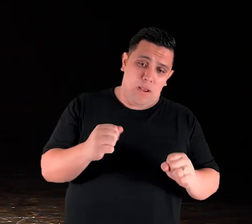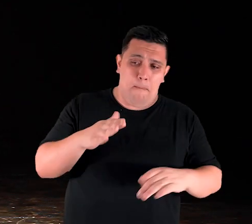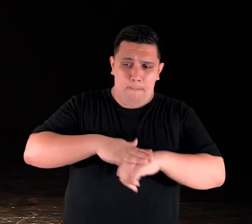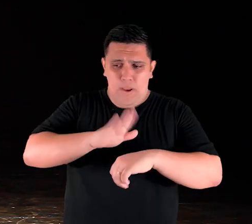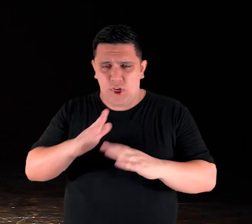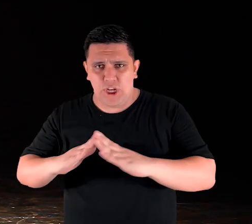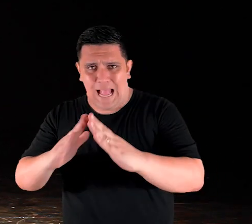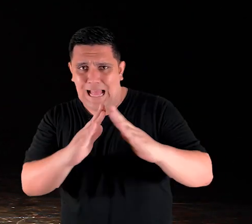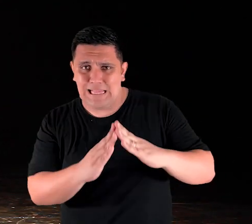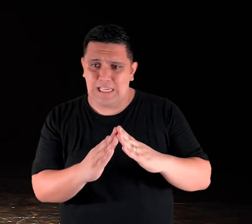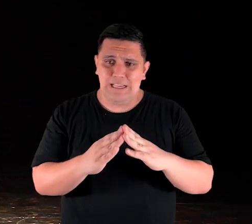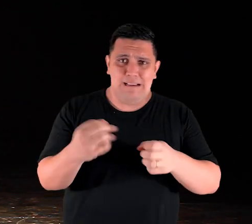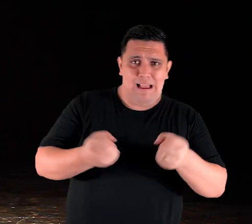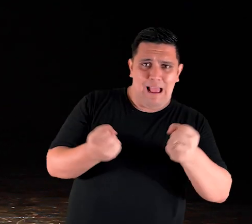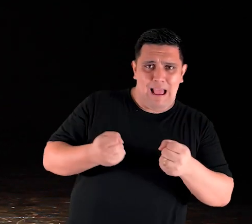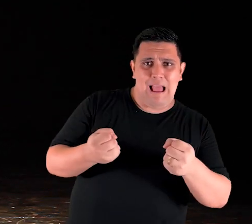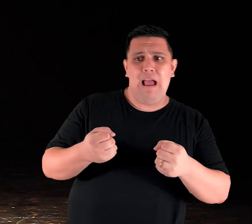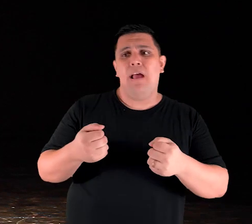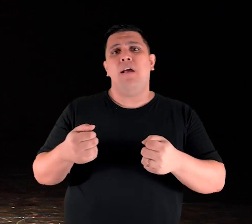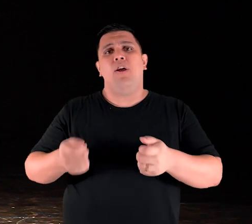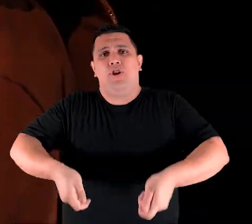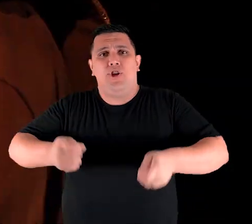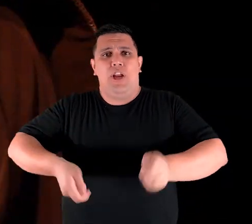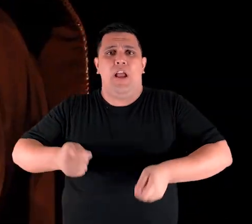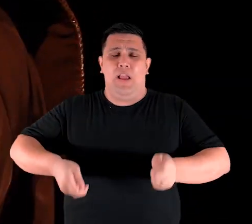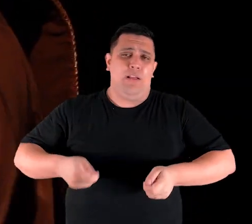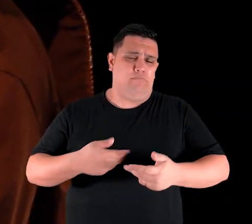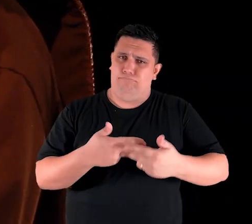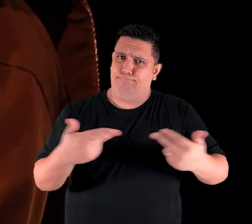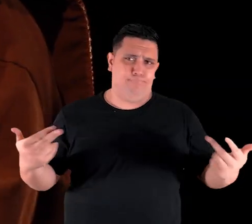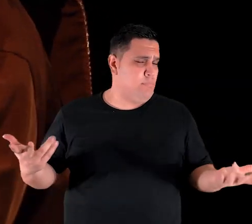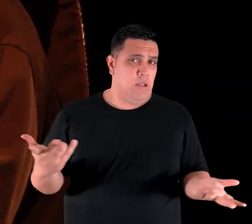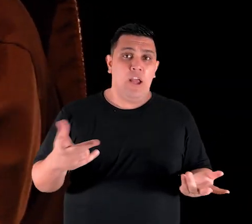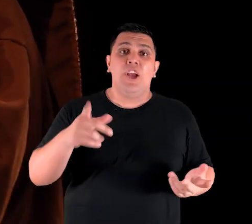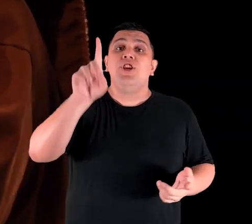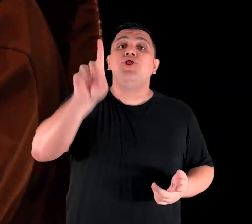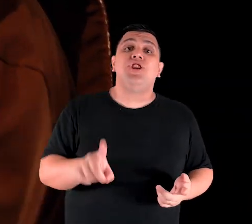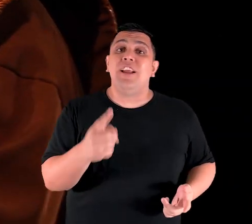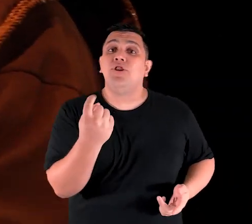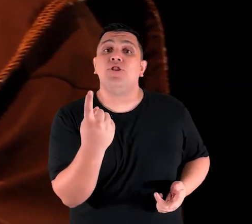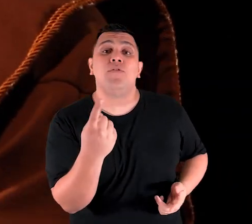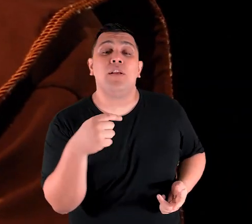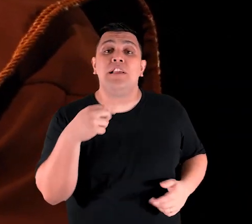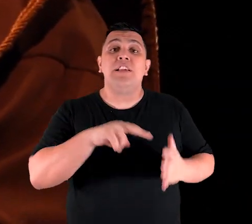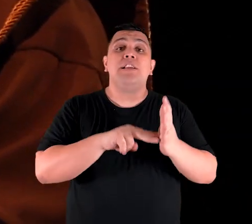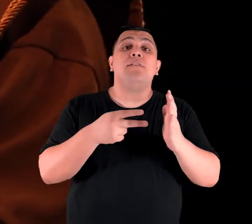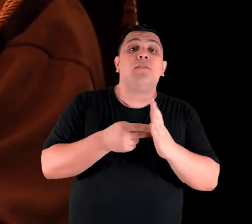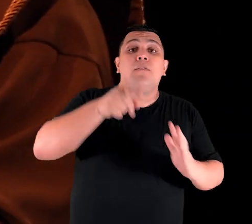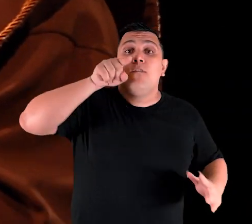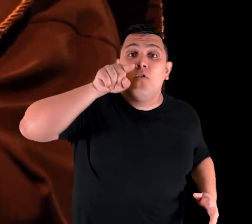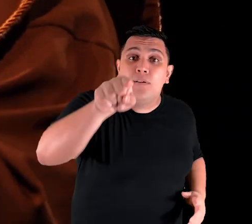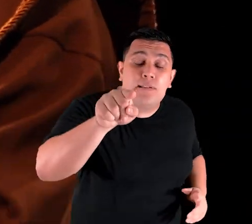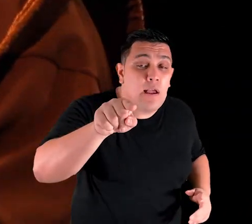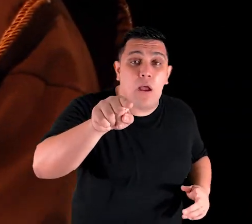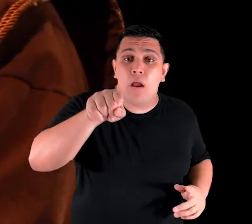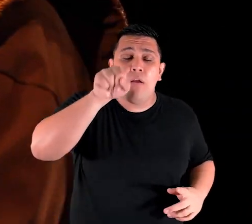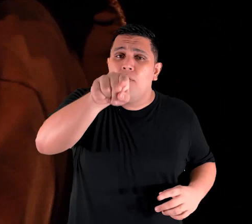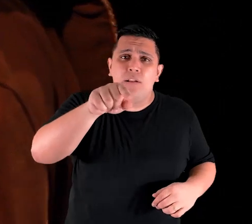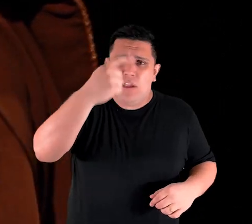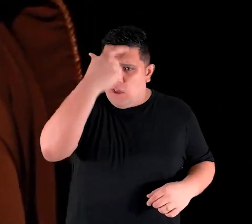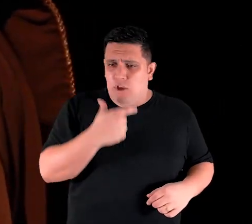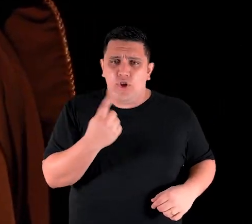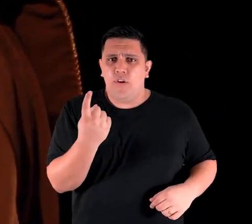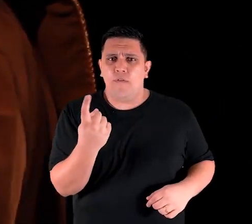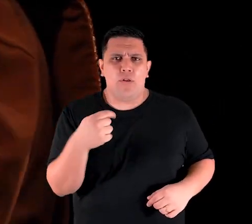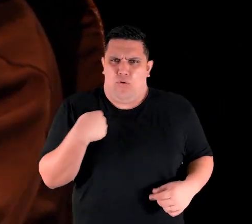casas, charretes, o que for. Direitos individuais significa que você, enquanto indivíduo, não